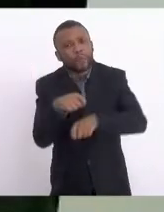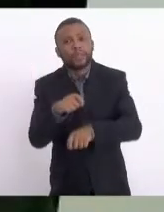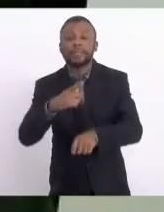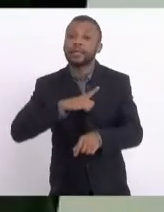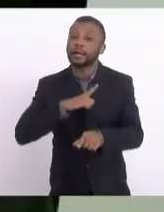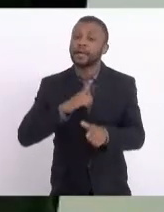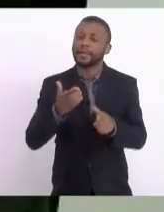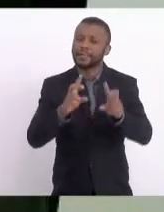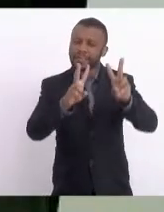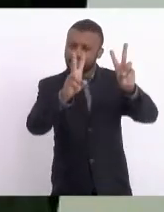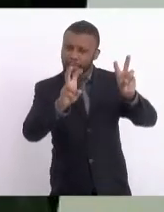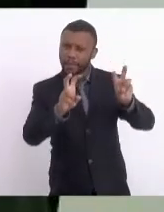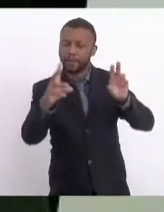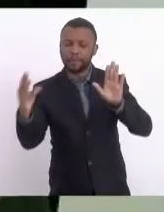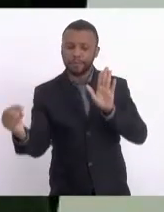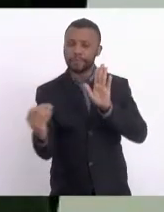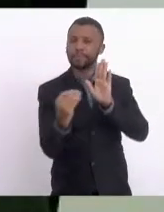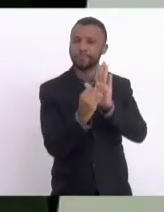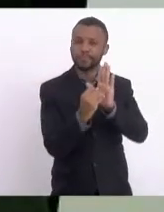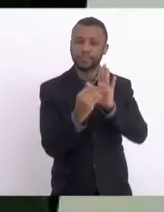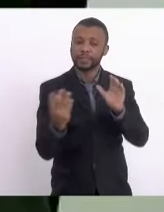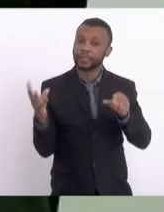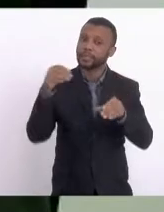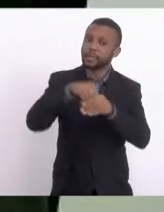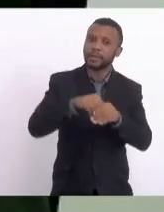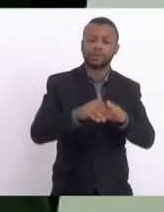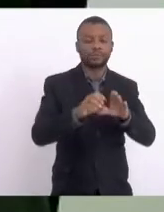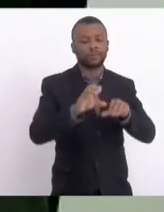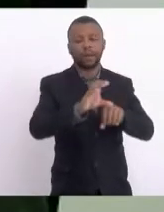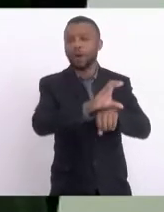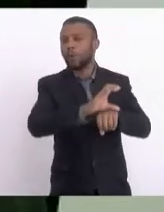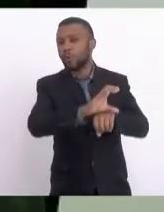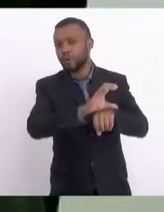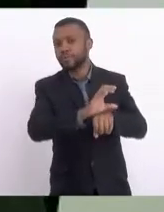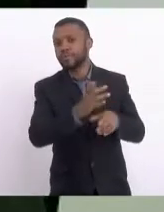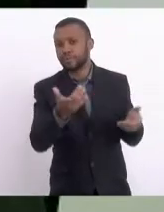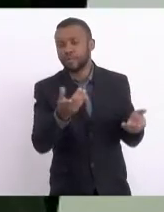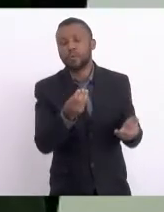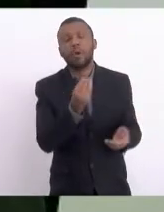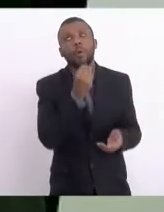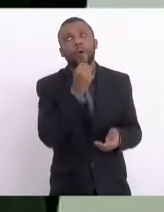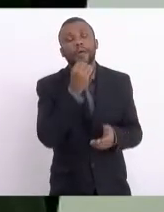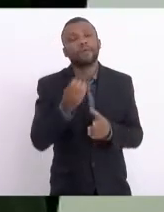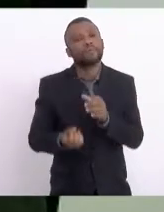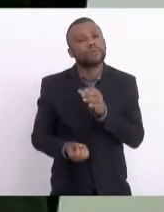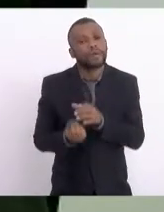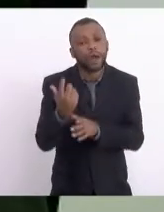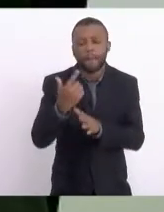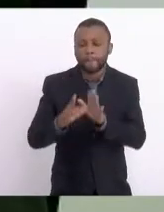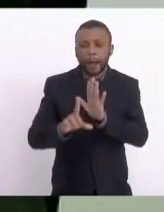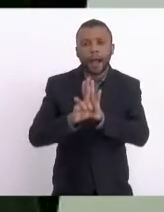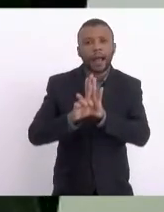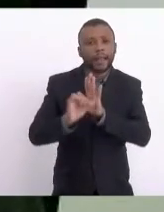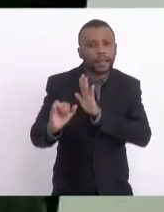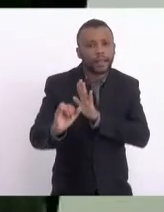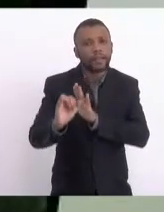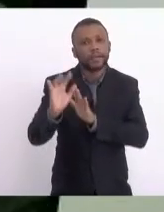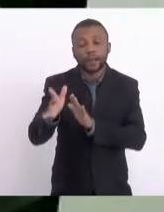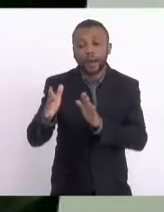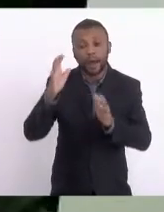incluída na Constituição, poderia ter-se uma legislação que definisse,